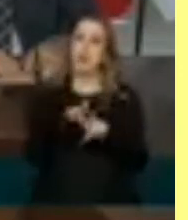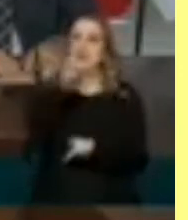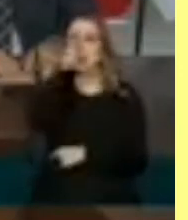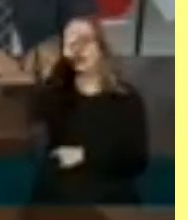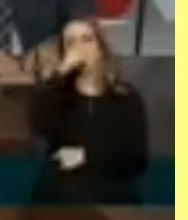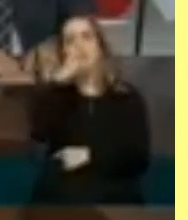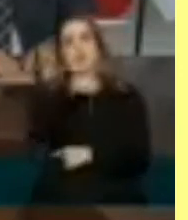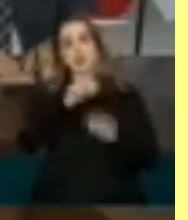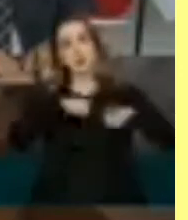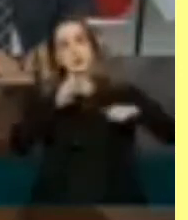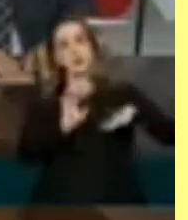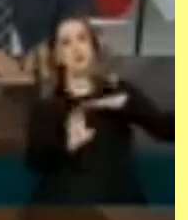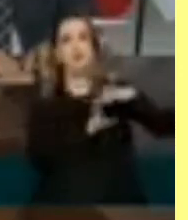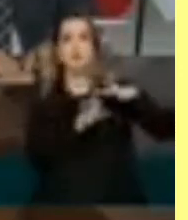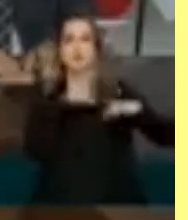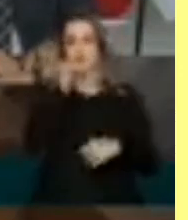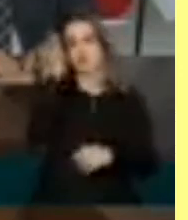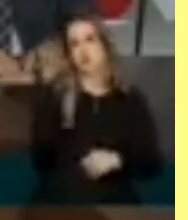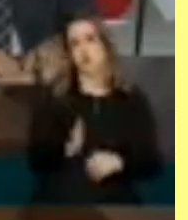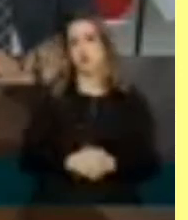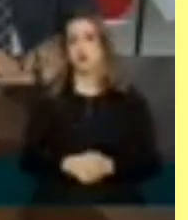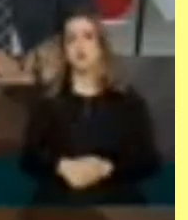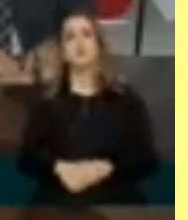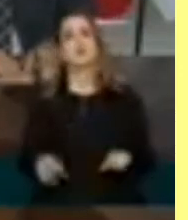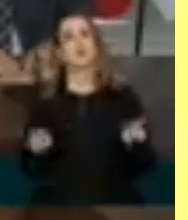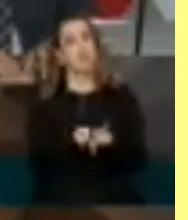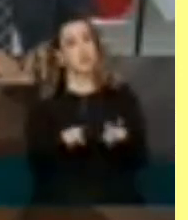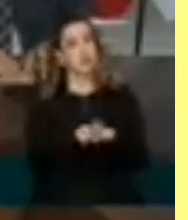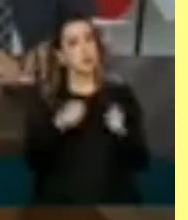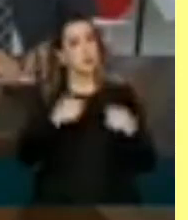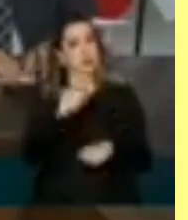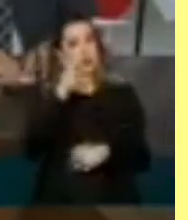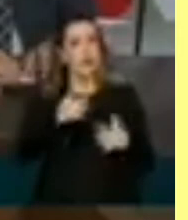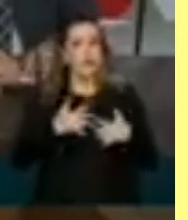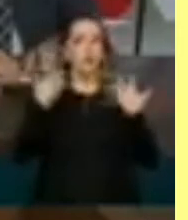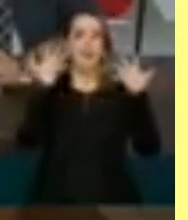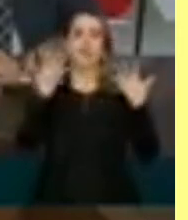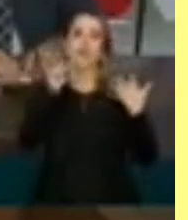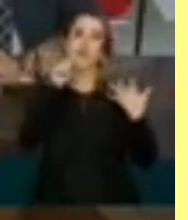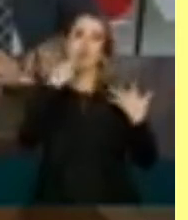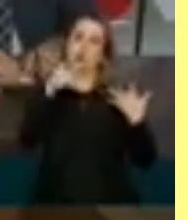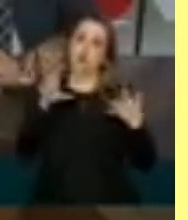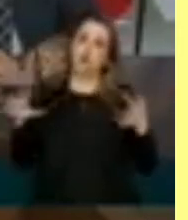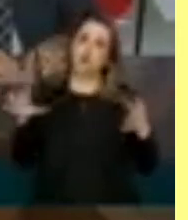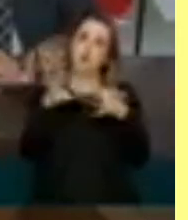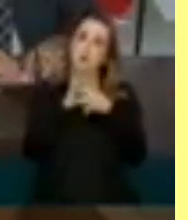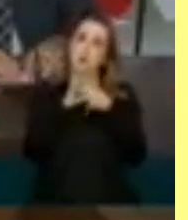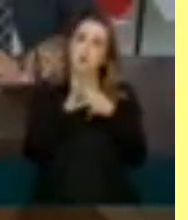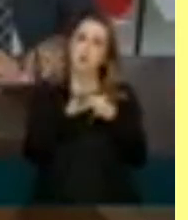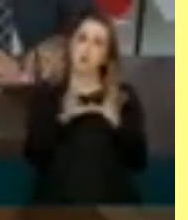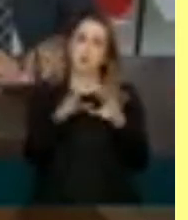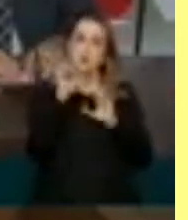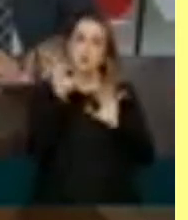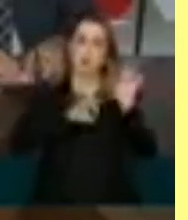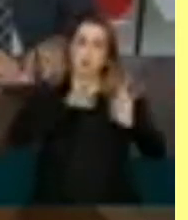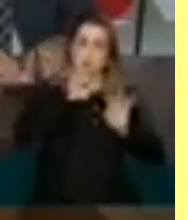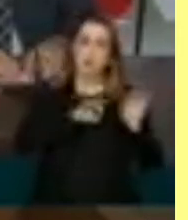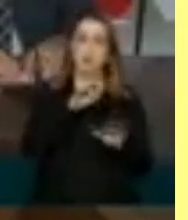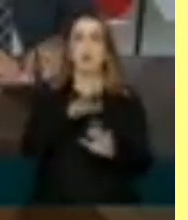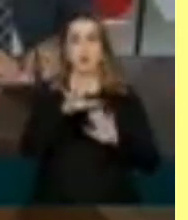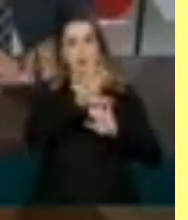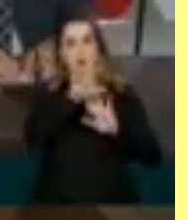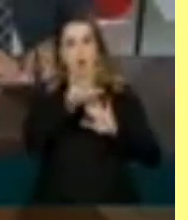nosso ambiente de negócios. Registro, igualmente, meu entusiasmo com a estruturação da iniciativa amazônica, voltada